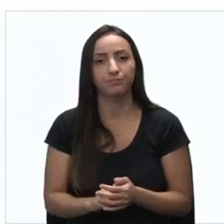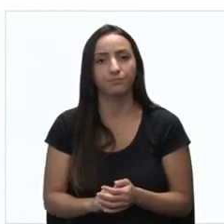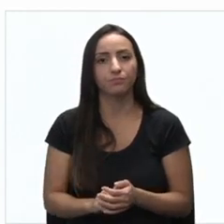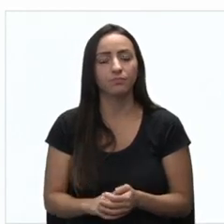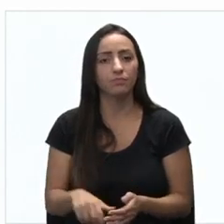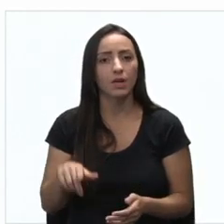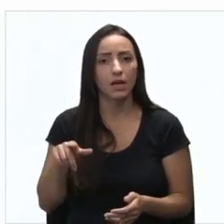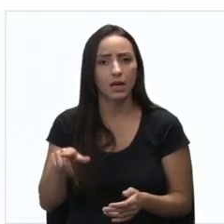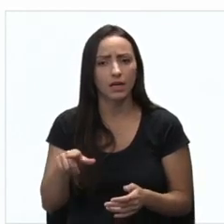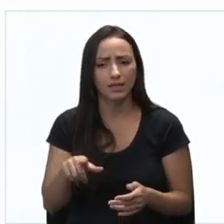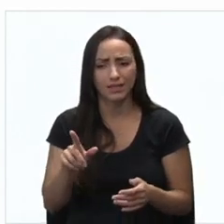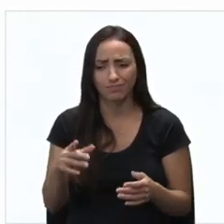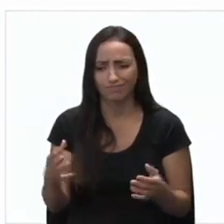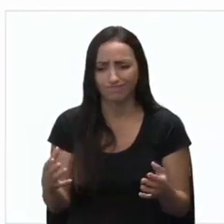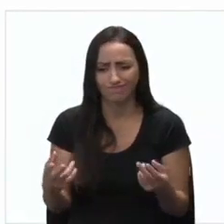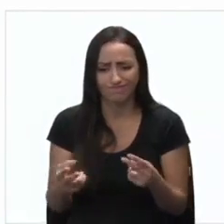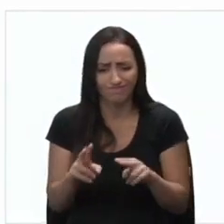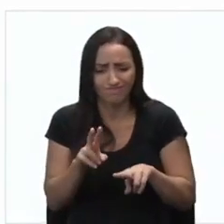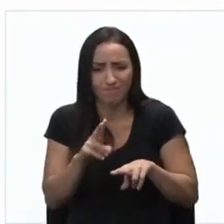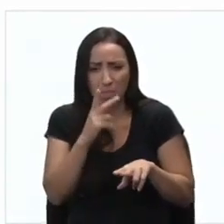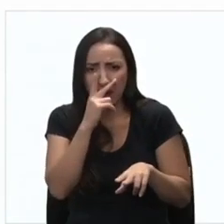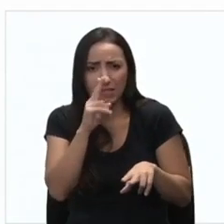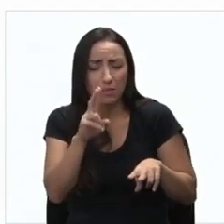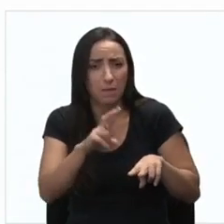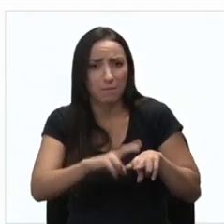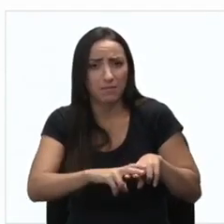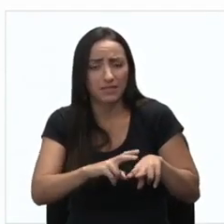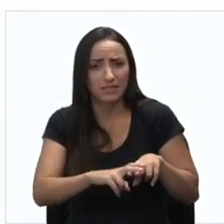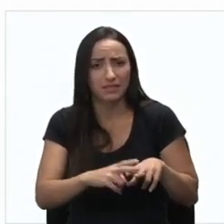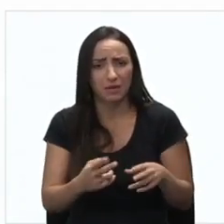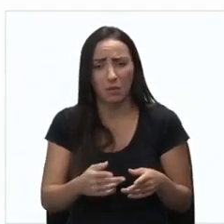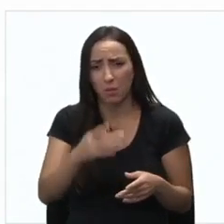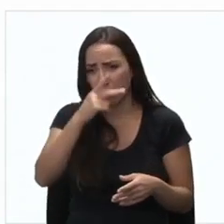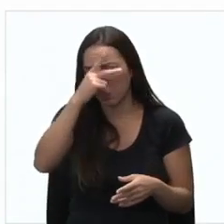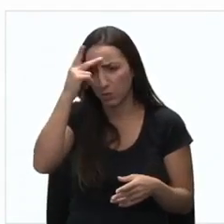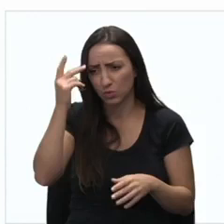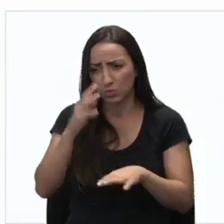de confinamento, uma espécie de depósito de